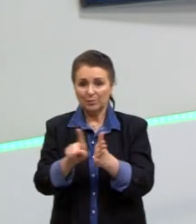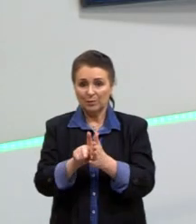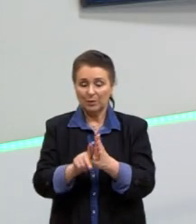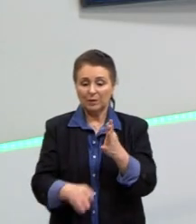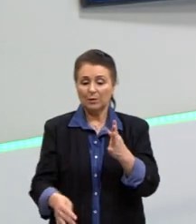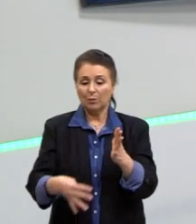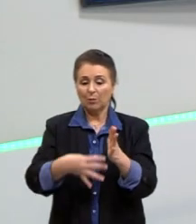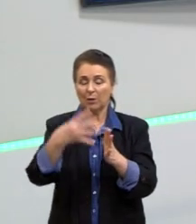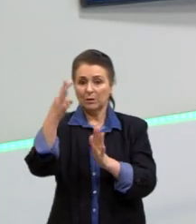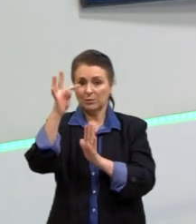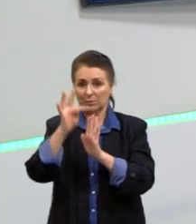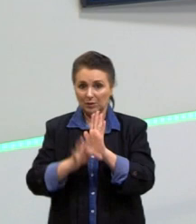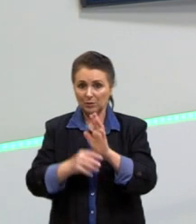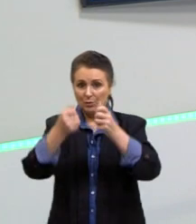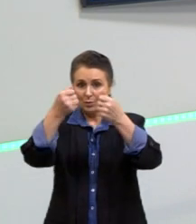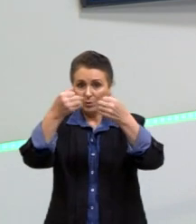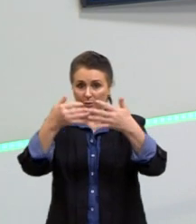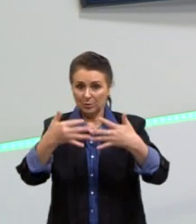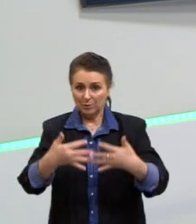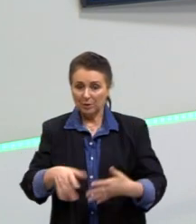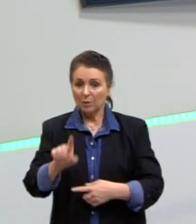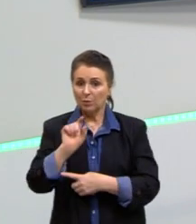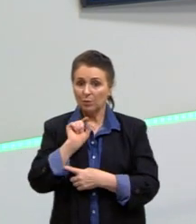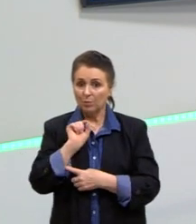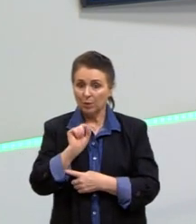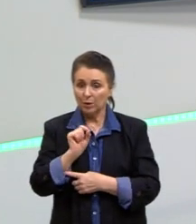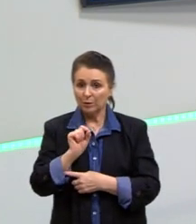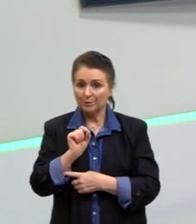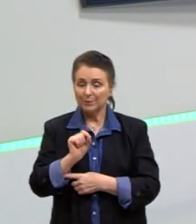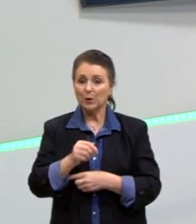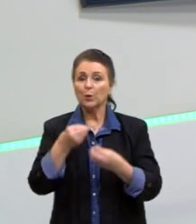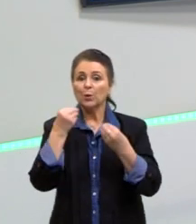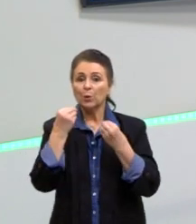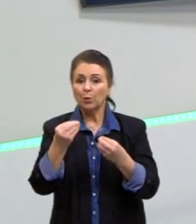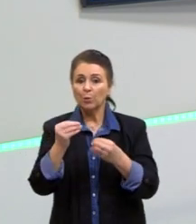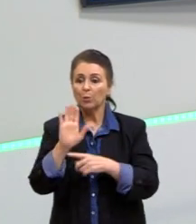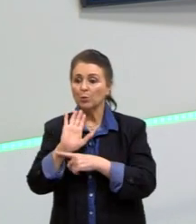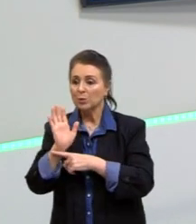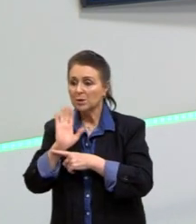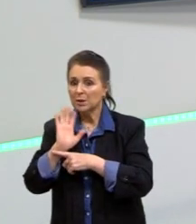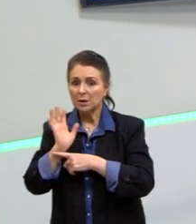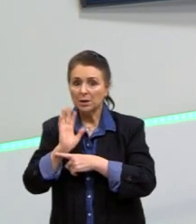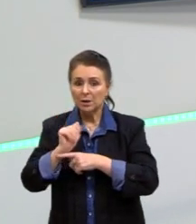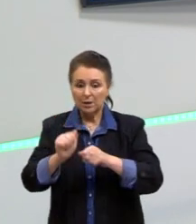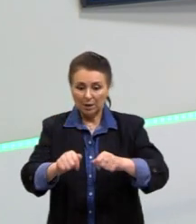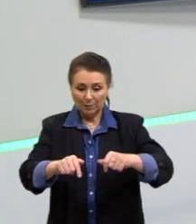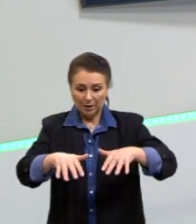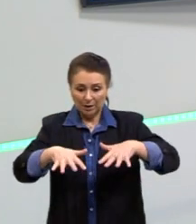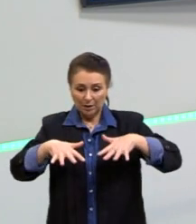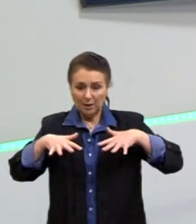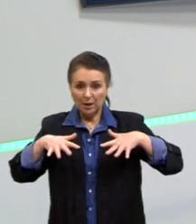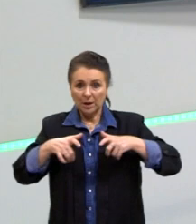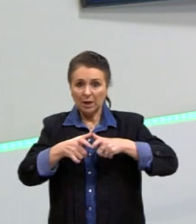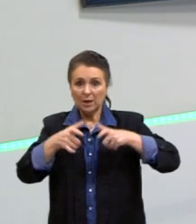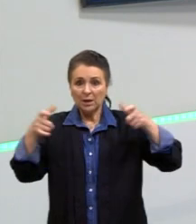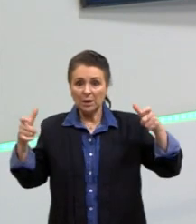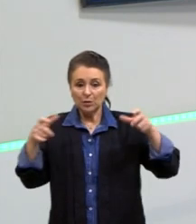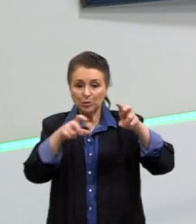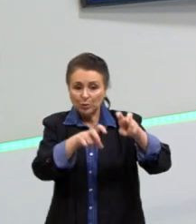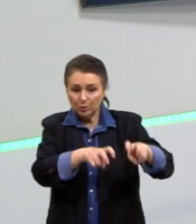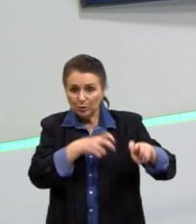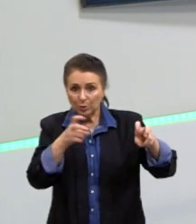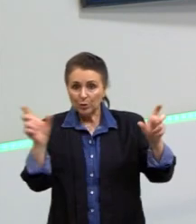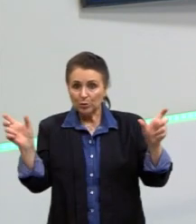texto que vai falar sobre como o cinema era grandioso nos interiores, né?